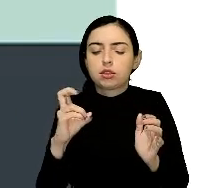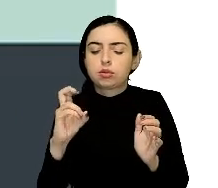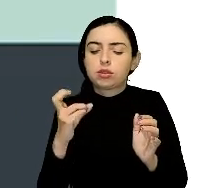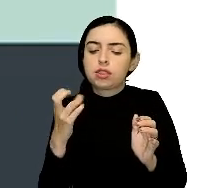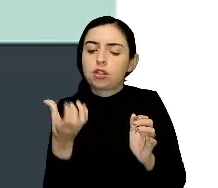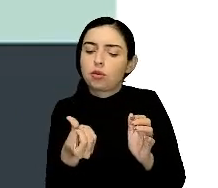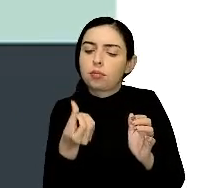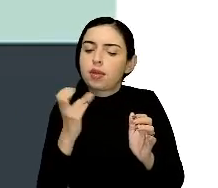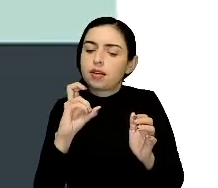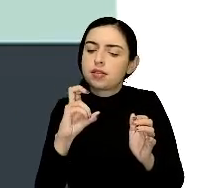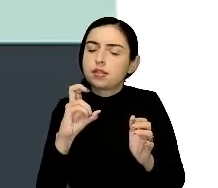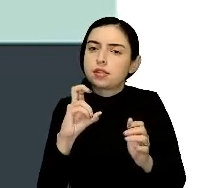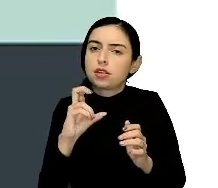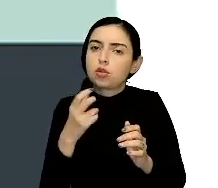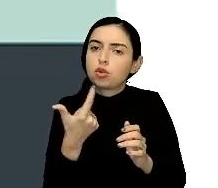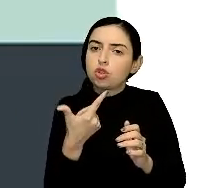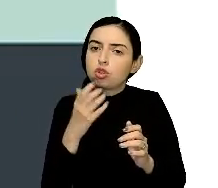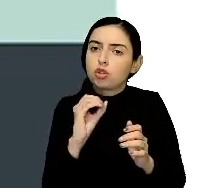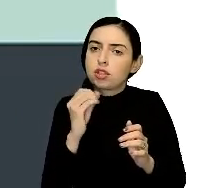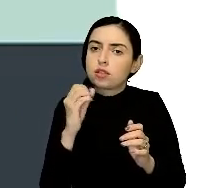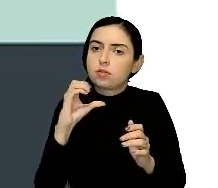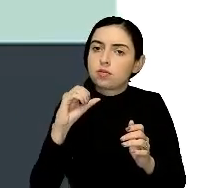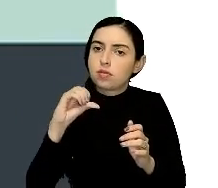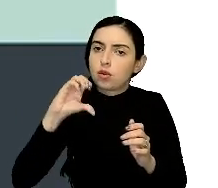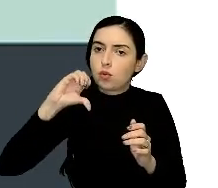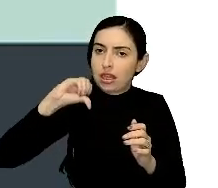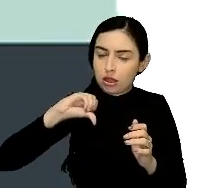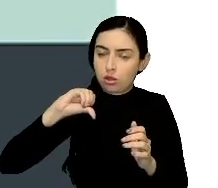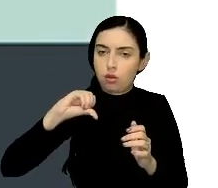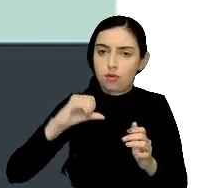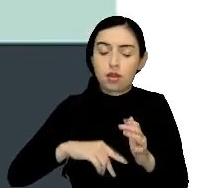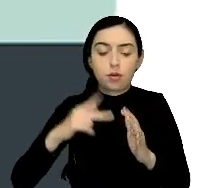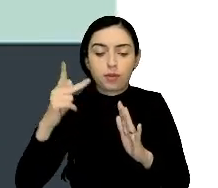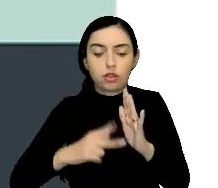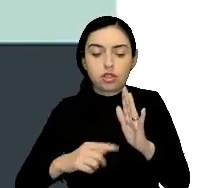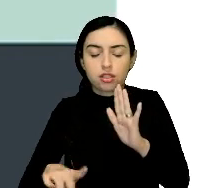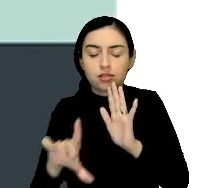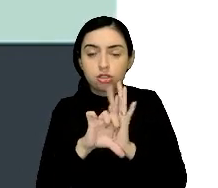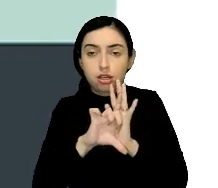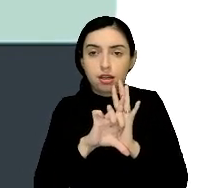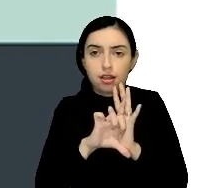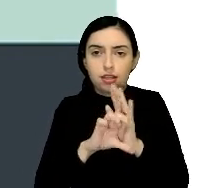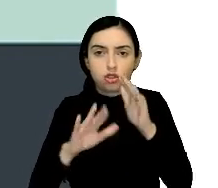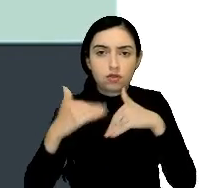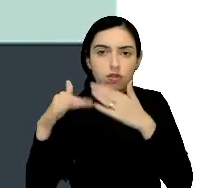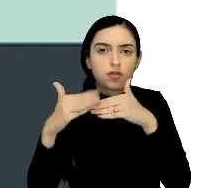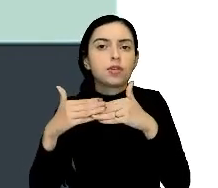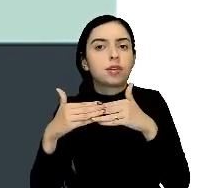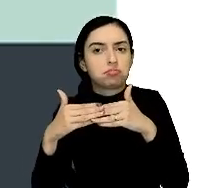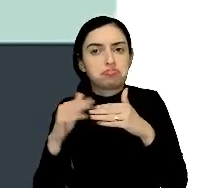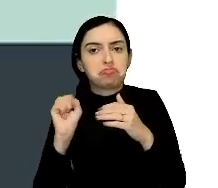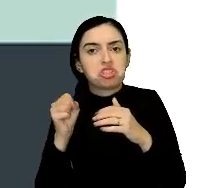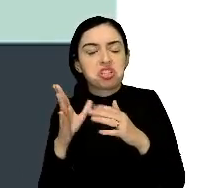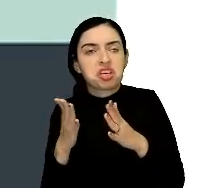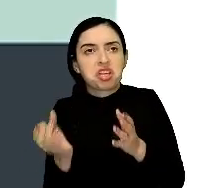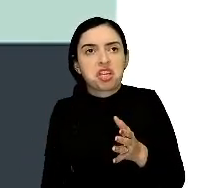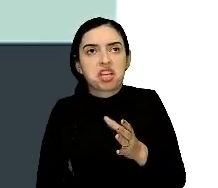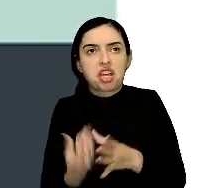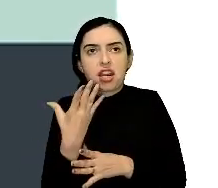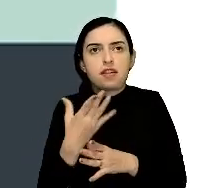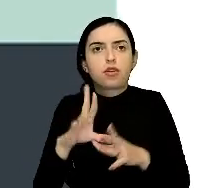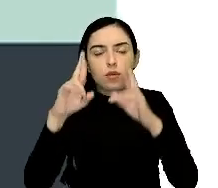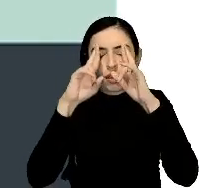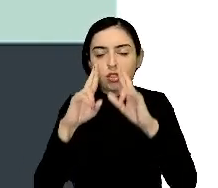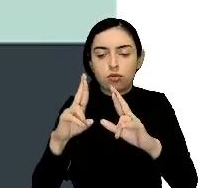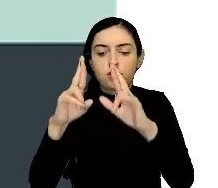565 de 2009. Esse projeto de lei ele avançou bastante, ele criava uma autoridade